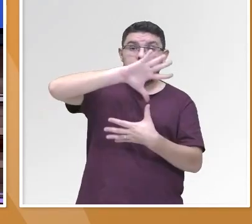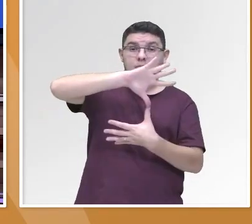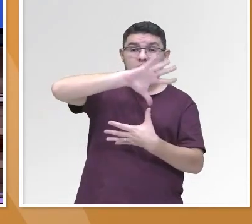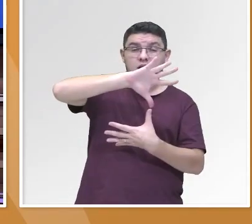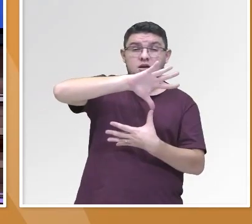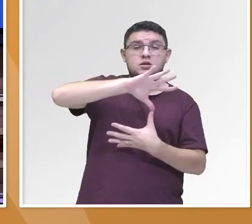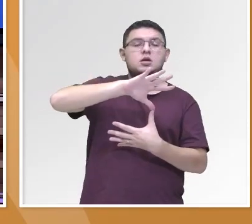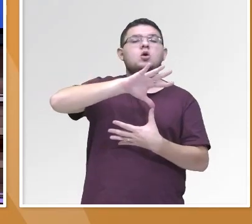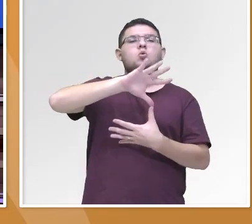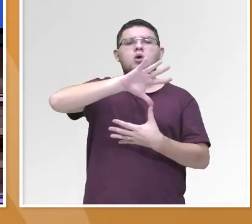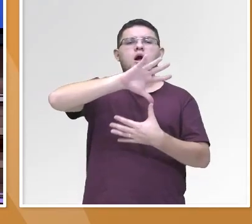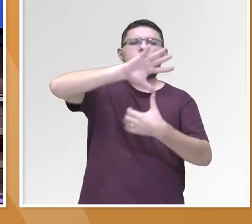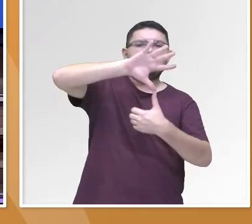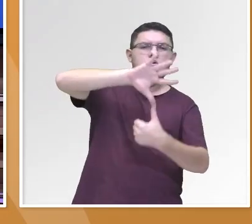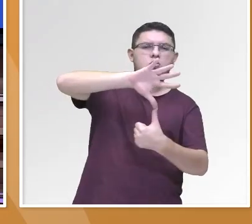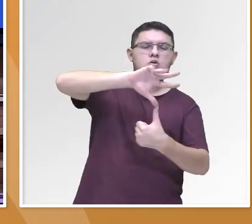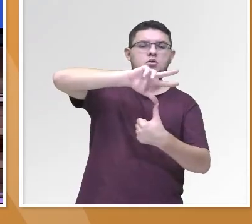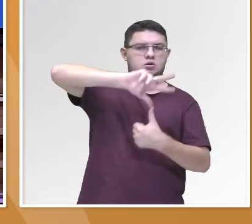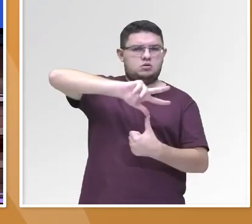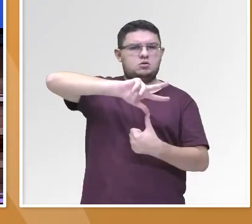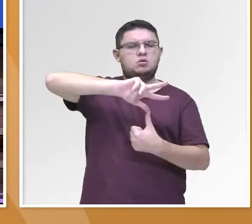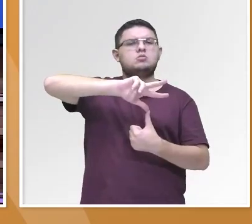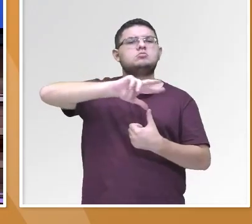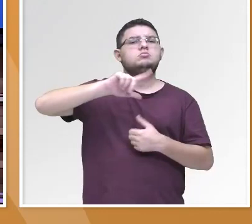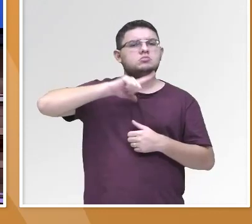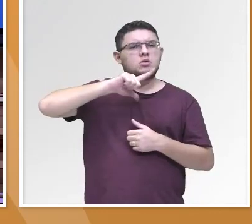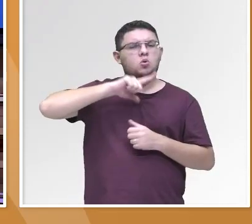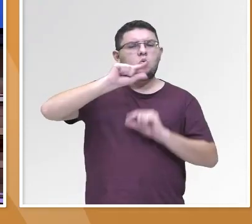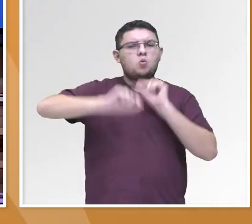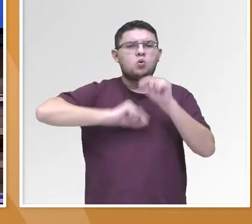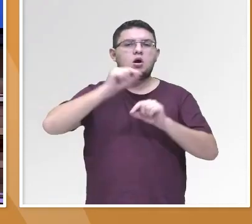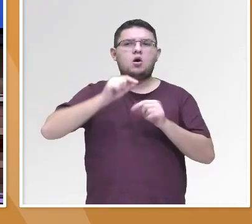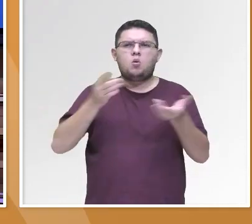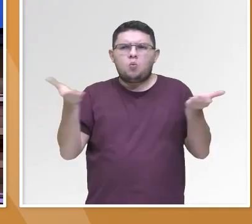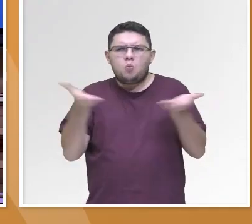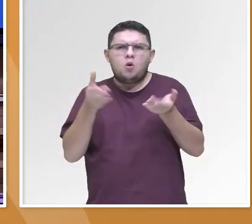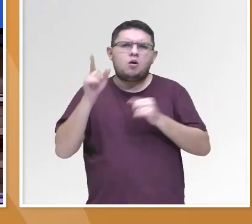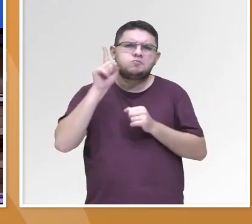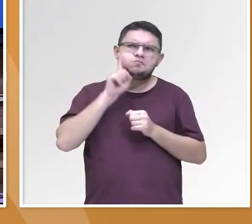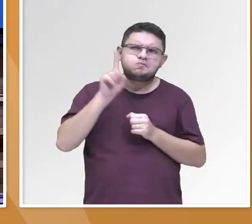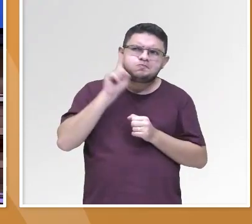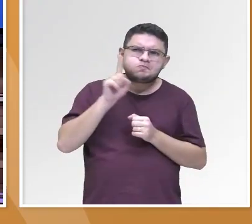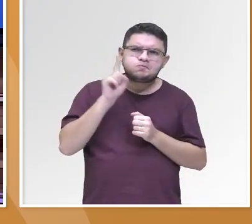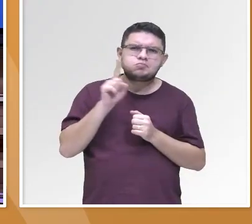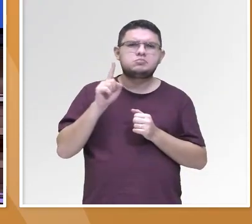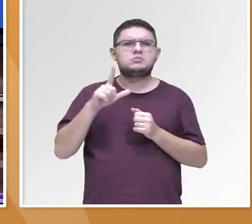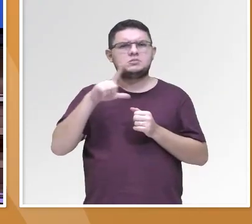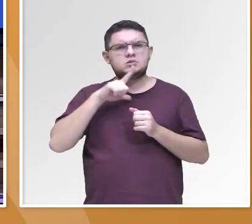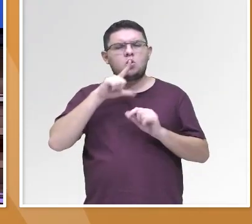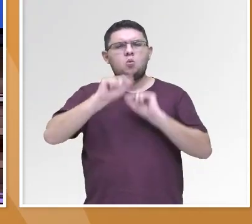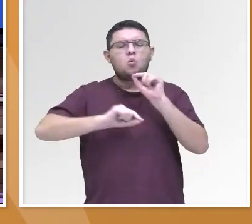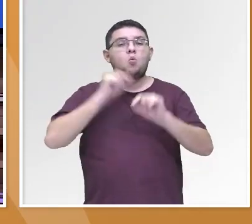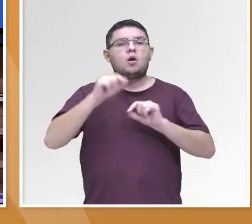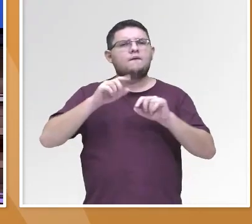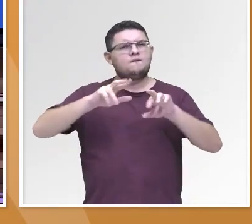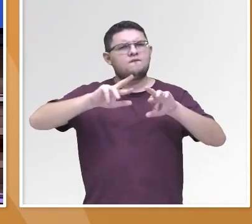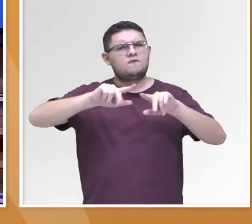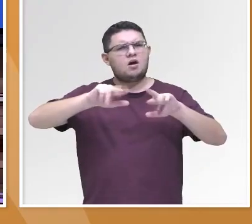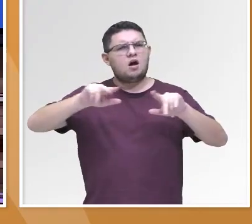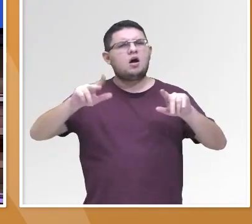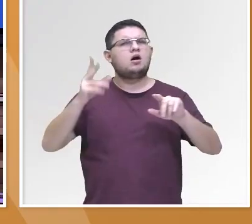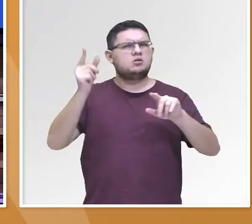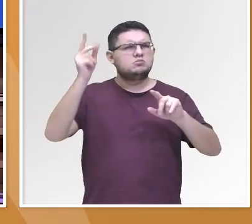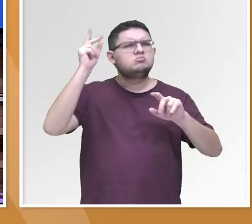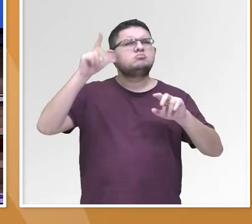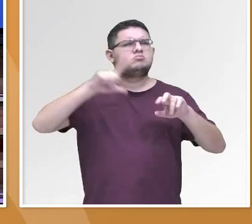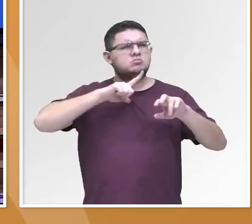do Norte, sim, lá onde hoje são os Estados Unidos da América, também receberam uma